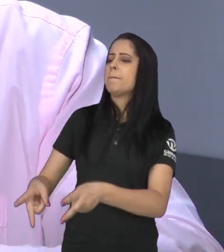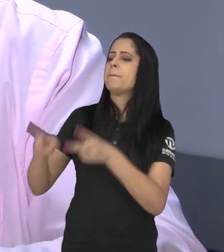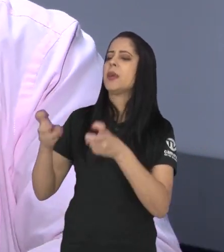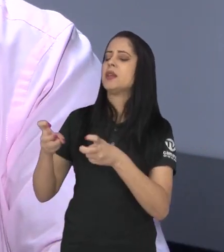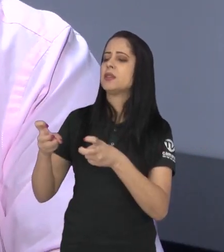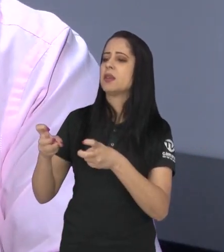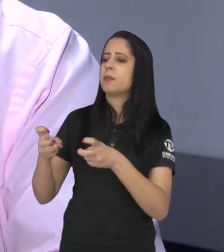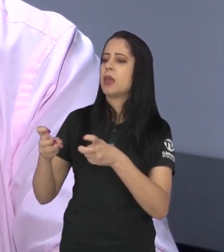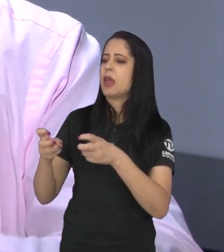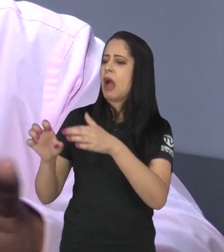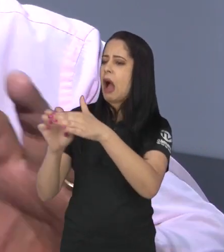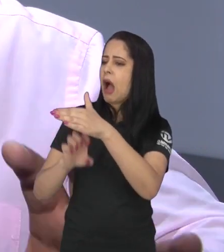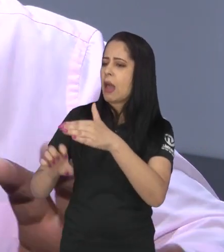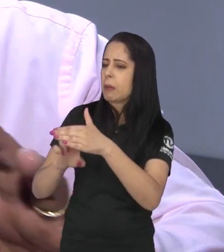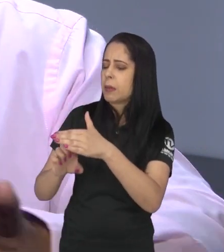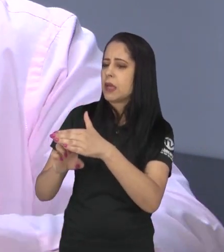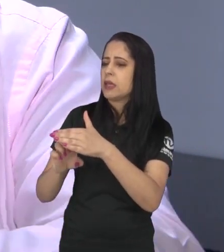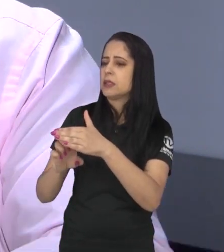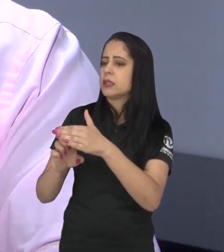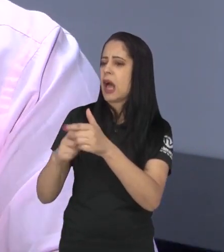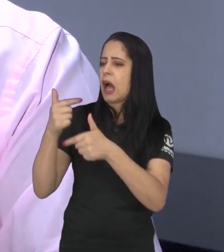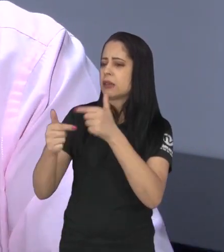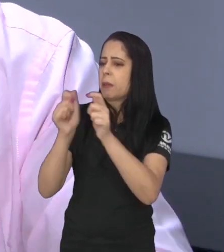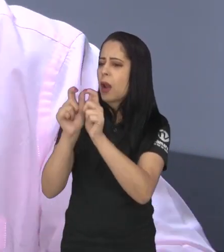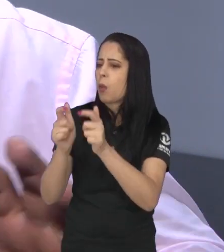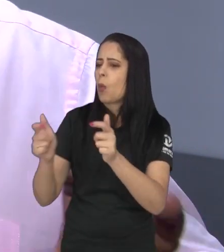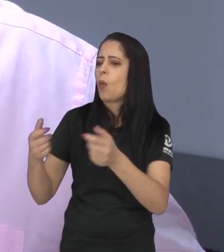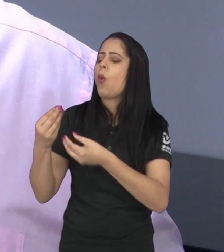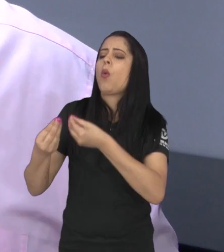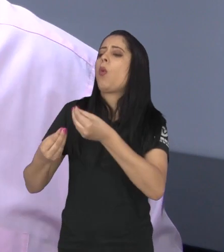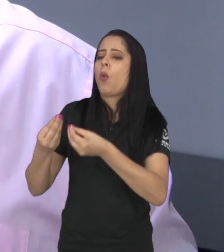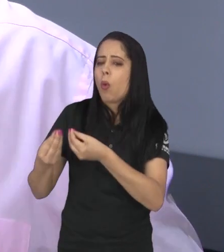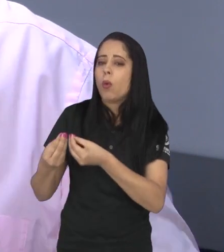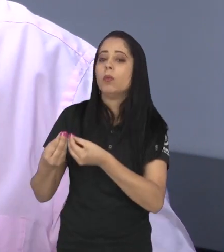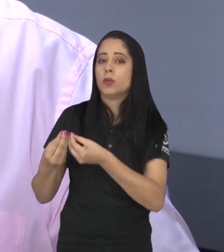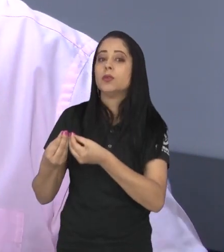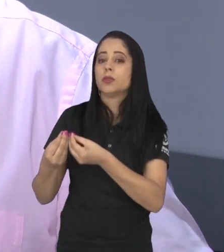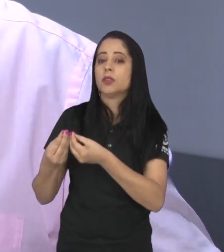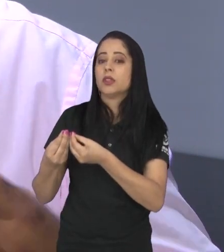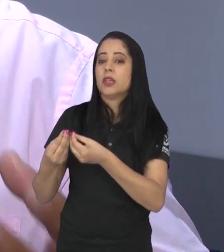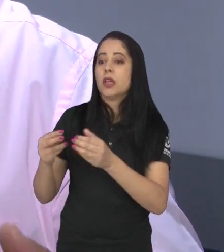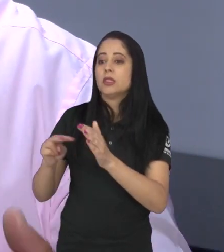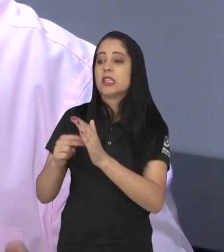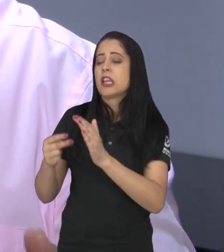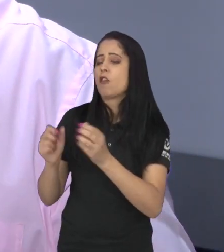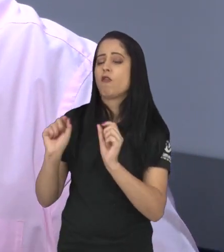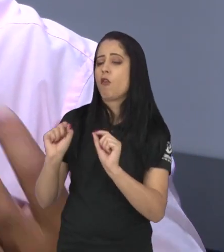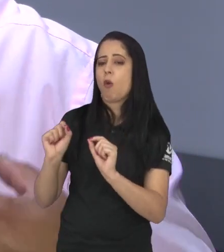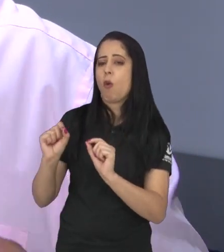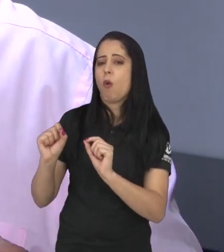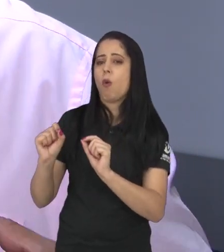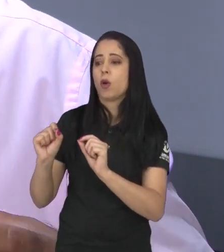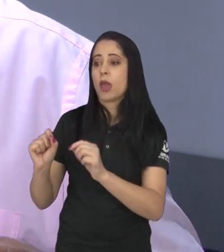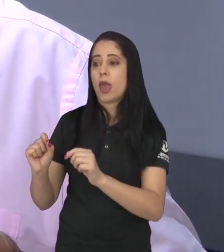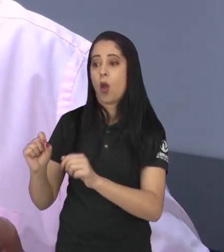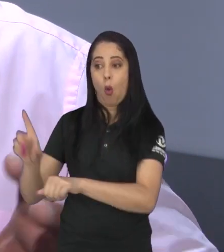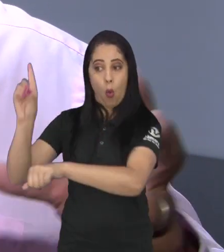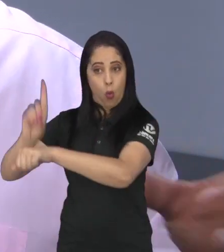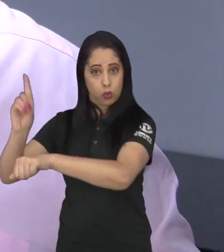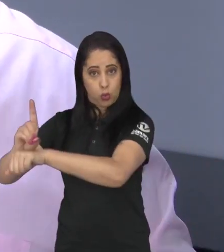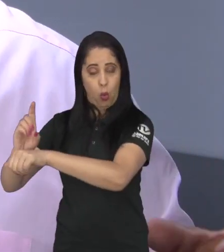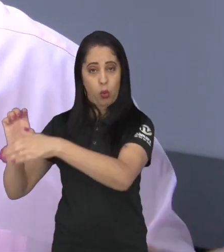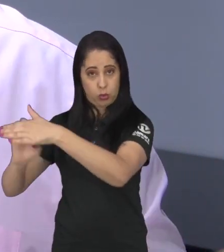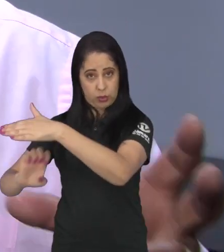empreendimento, quanto que gera de emprego, quanto que gera de satisfação para a comunidade, ou seja, é tornar isso atrativo, não só